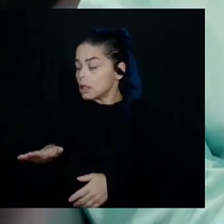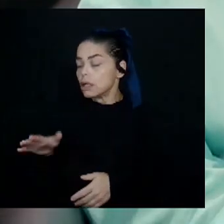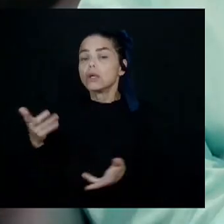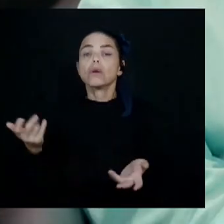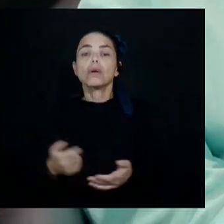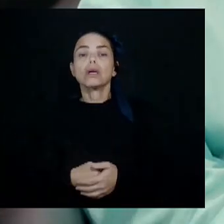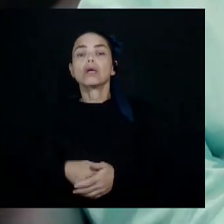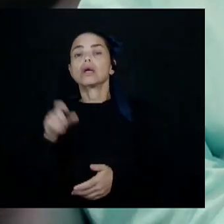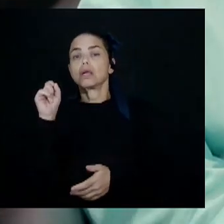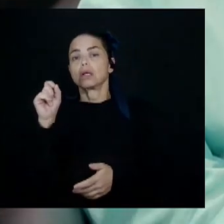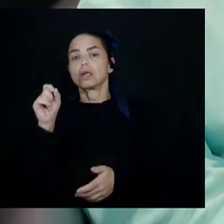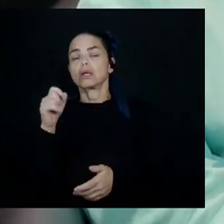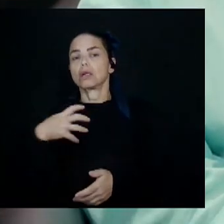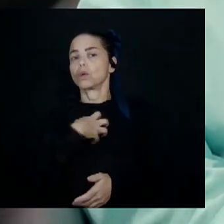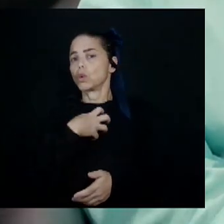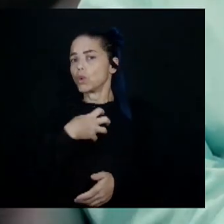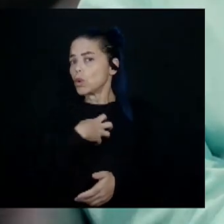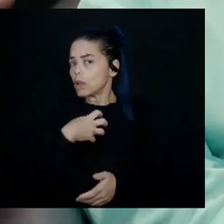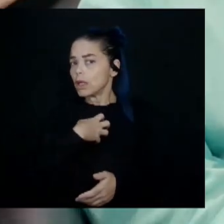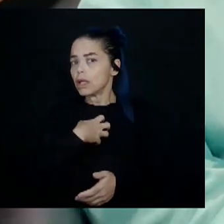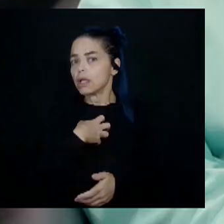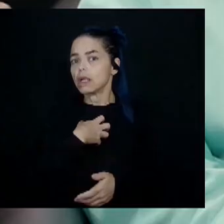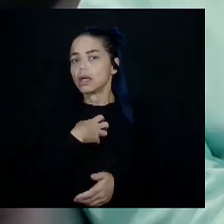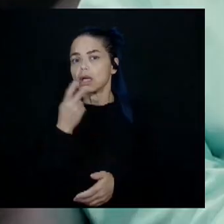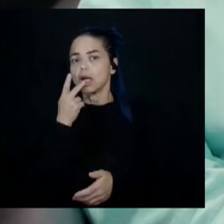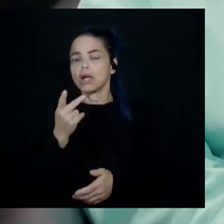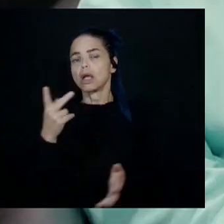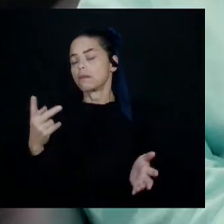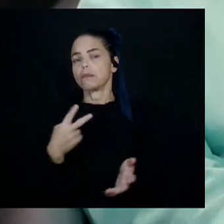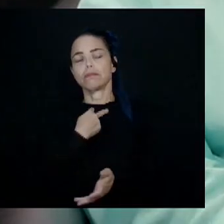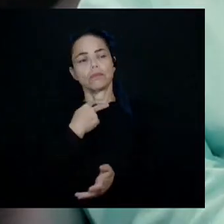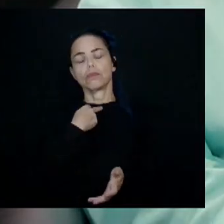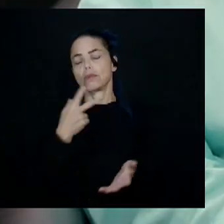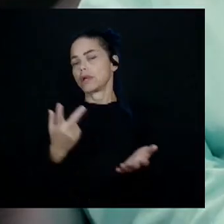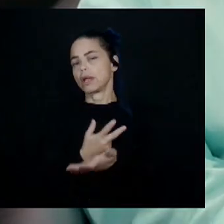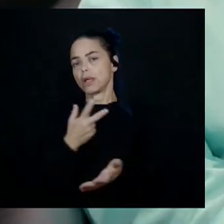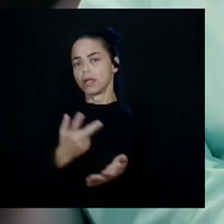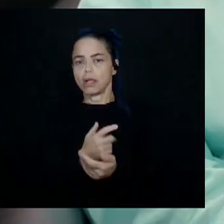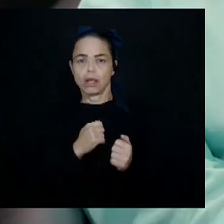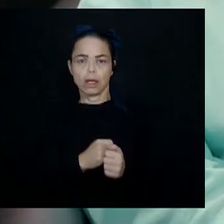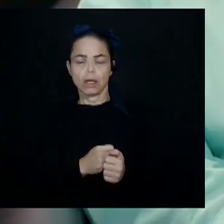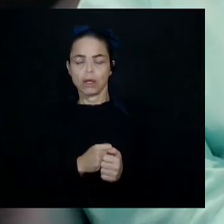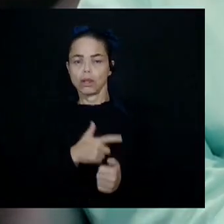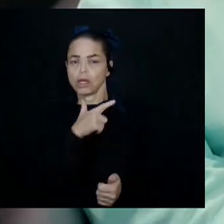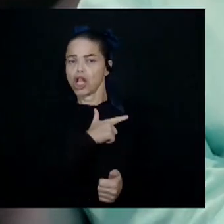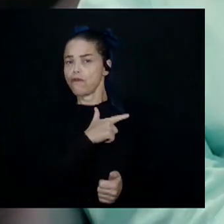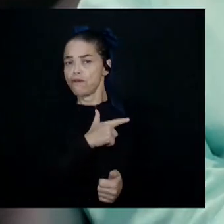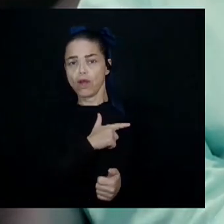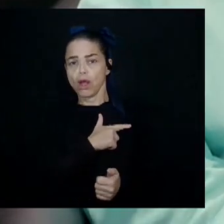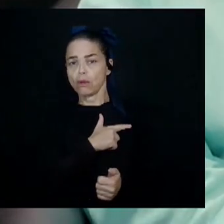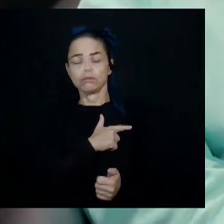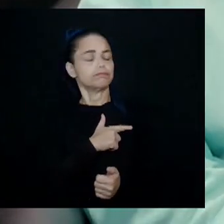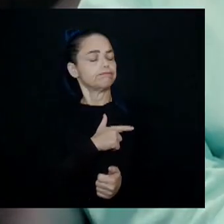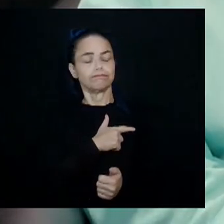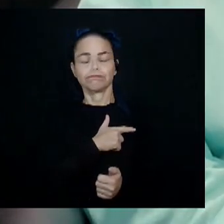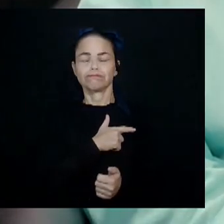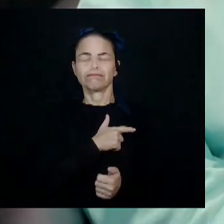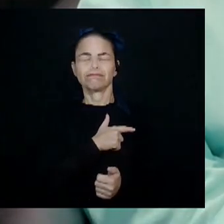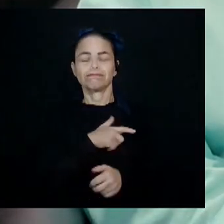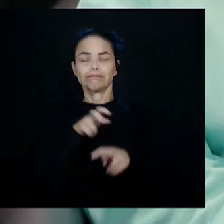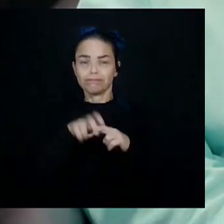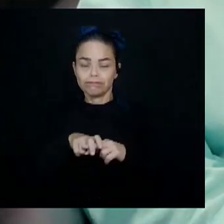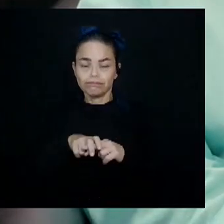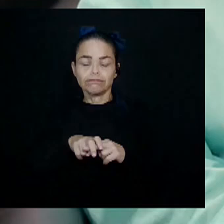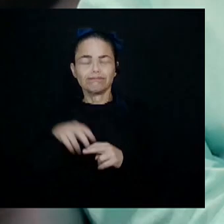ela está sentindo. Não falar, isso não pode, isso é feio, tá? Vamos tentar entender.